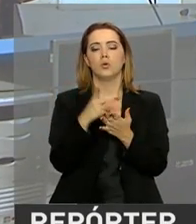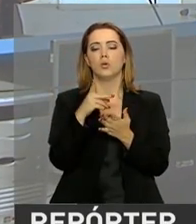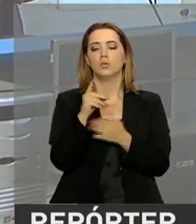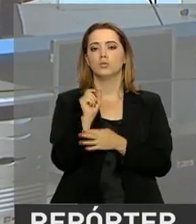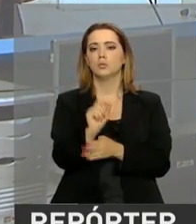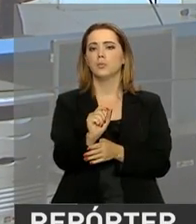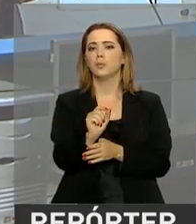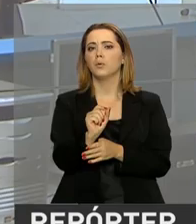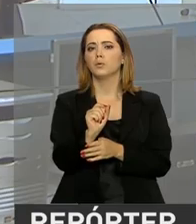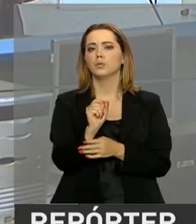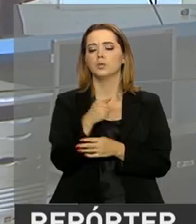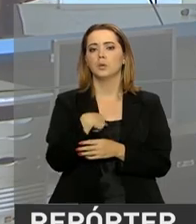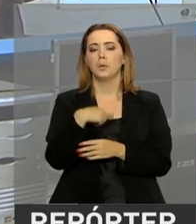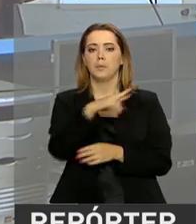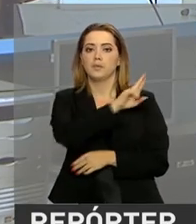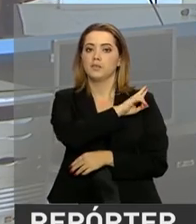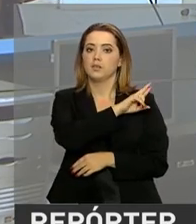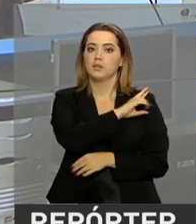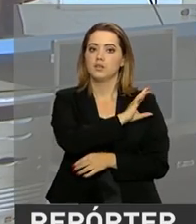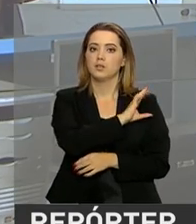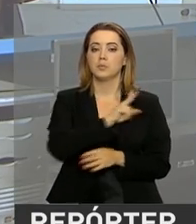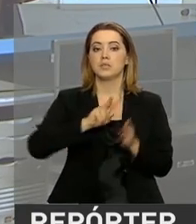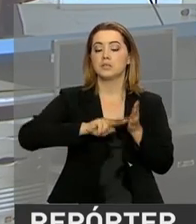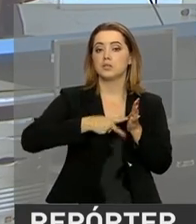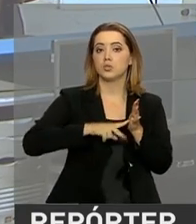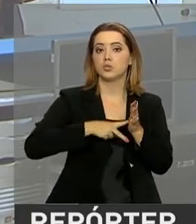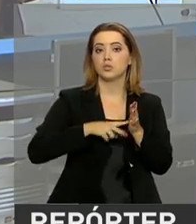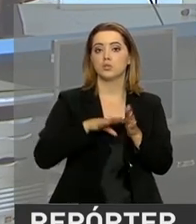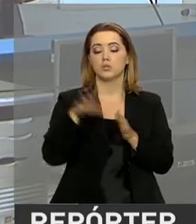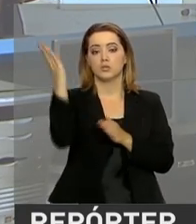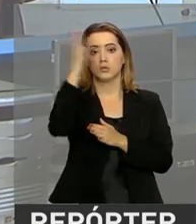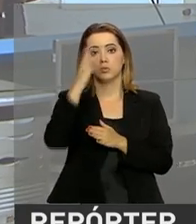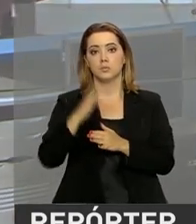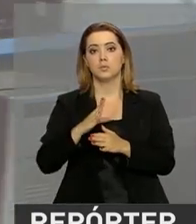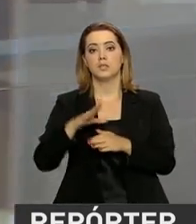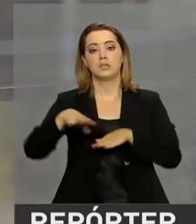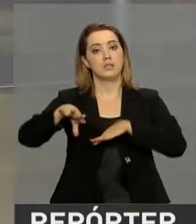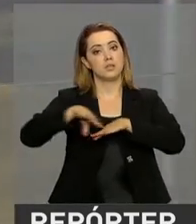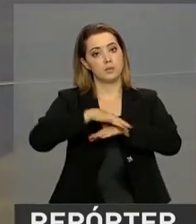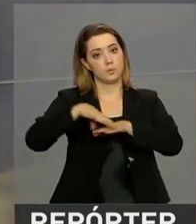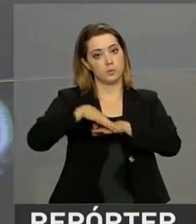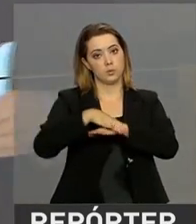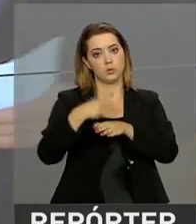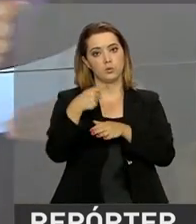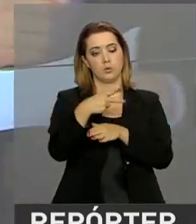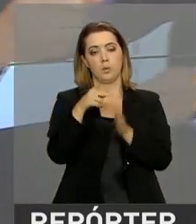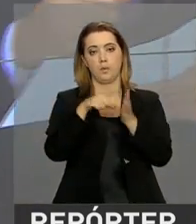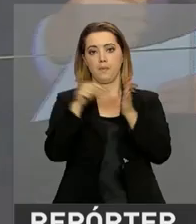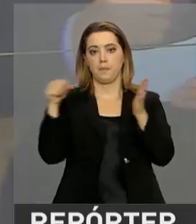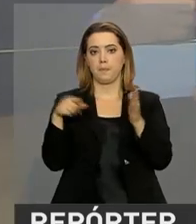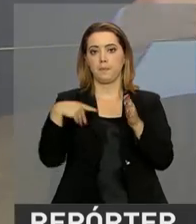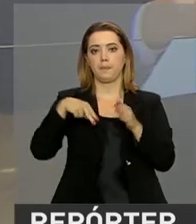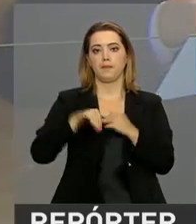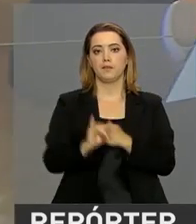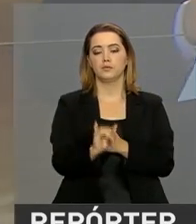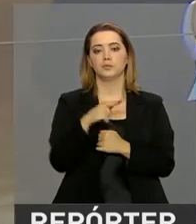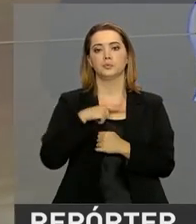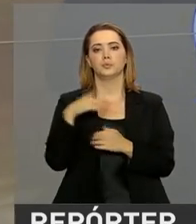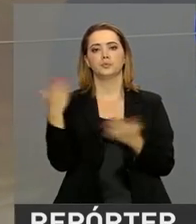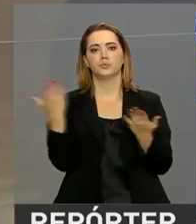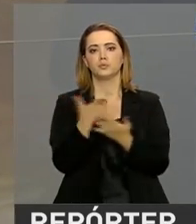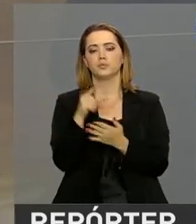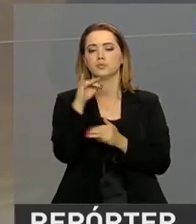representantes da associação brasileira das indústrias de calçados do palácio do planalto repórter nem pereira ao vivo tem as informações